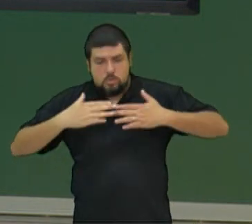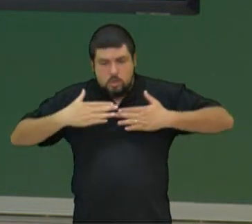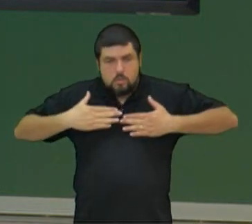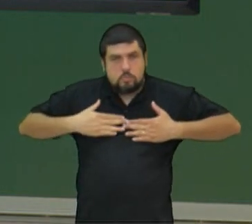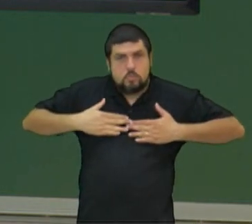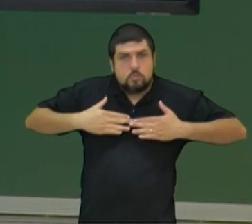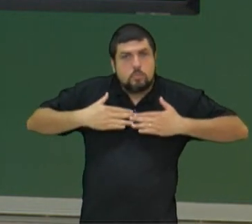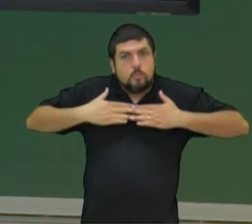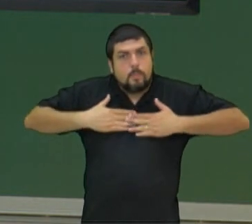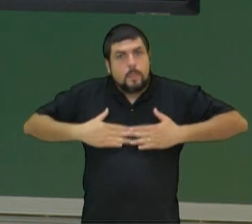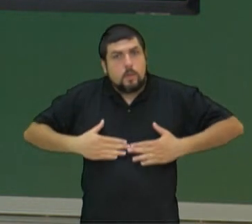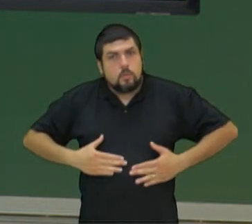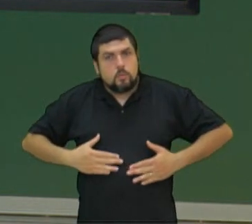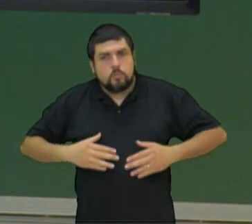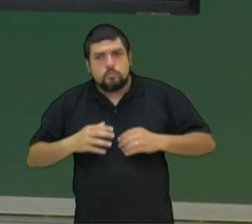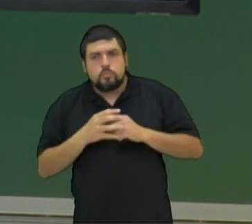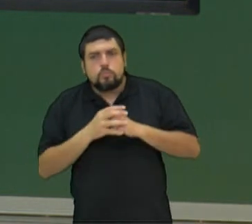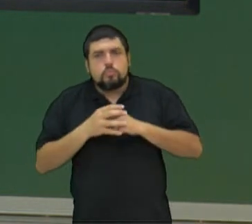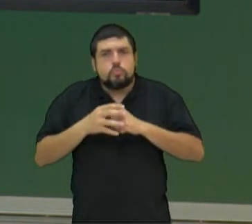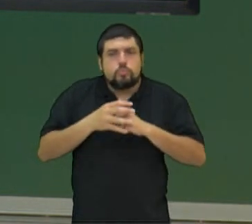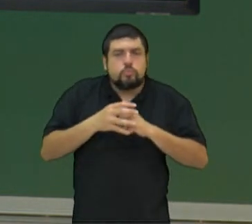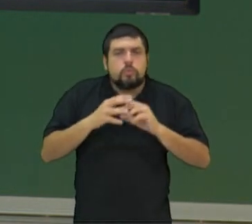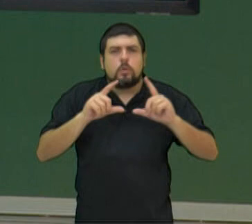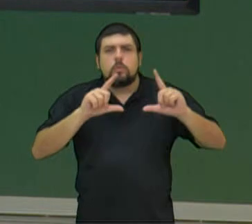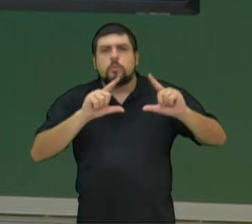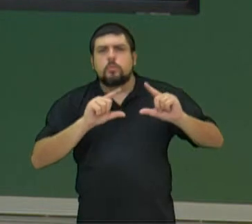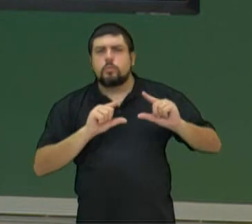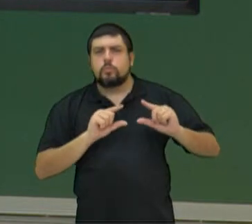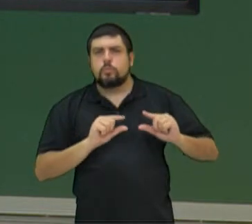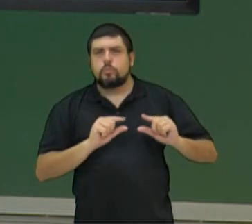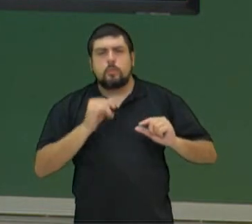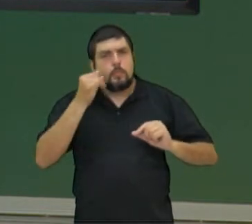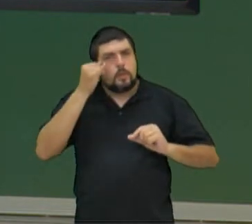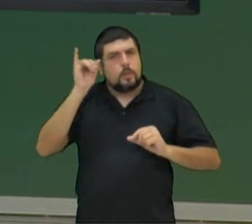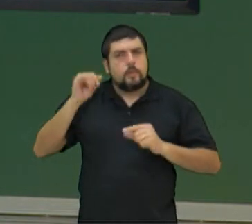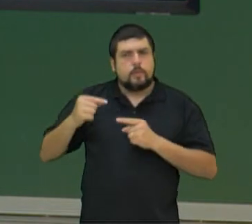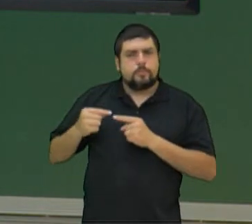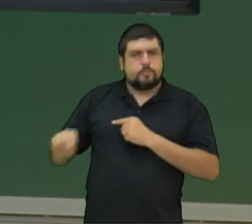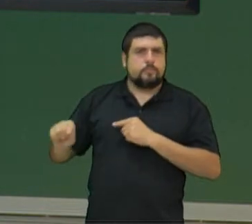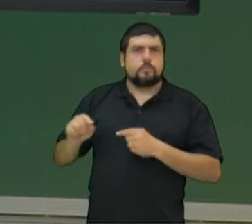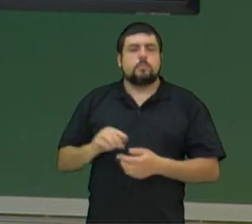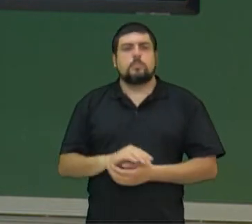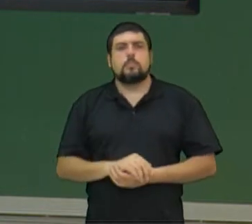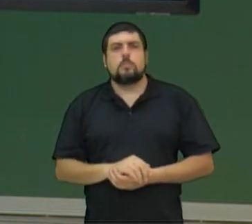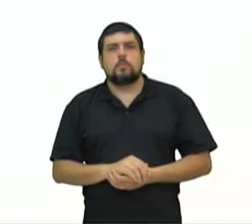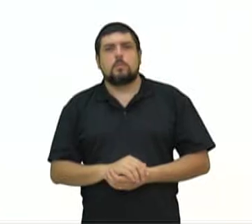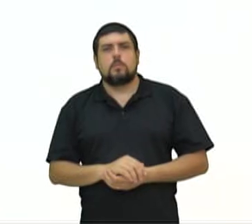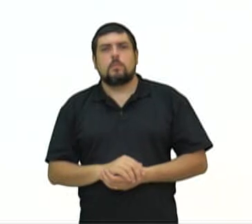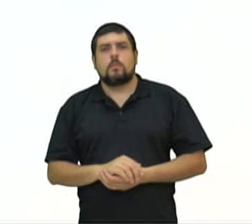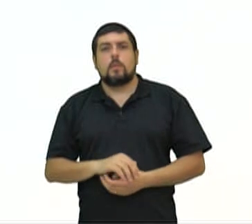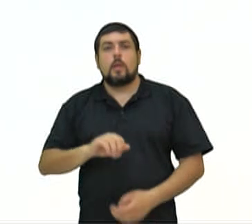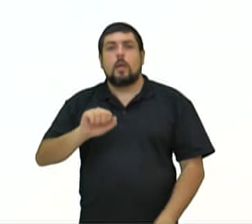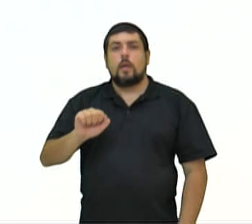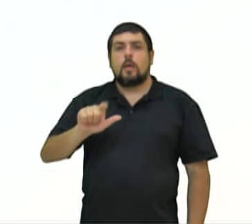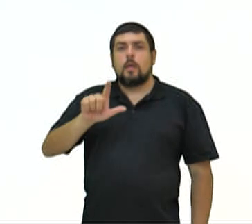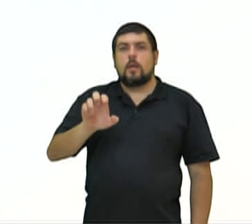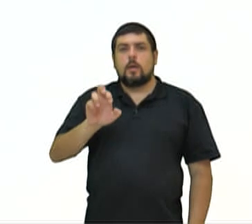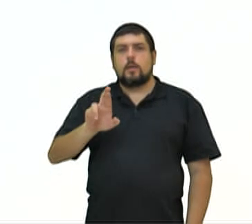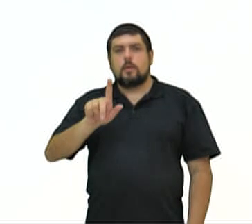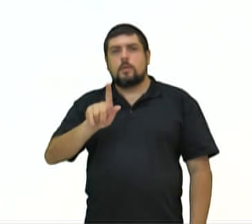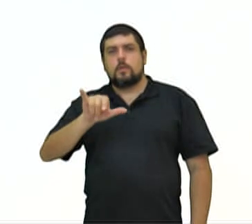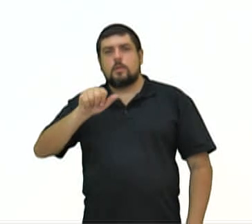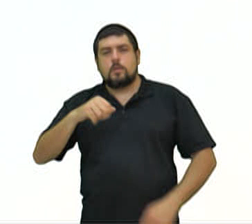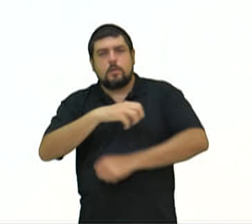anticorpos, tá? Para não dar essa rejeição. E no caso de alergias? As alergias são reações que